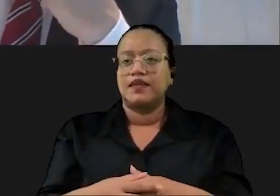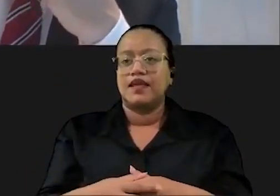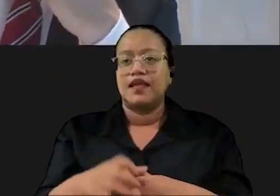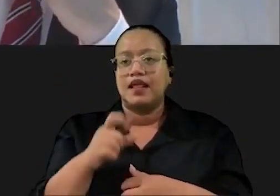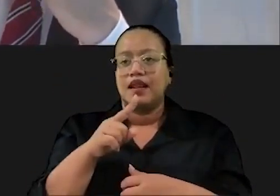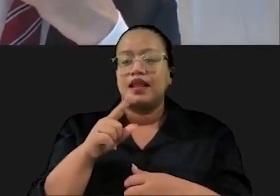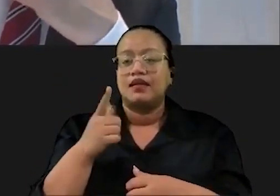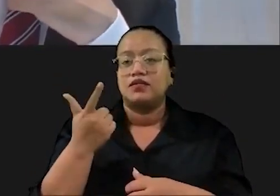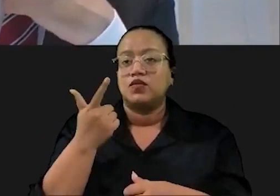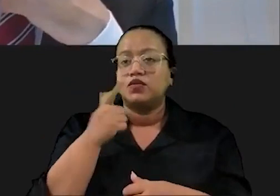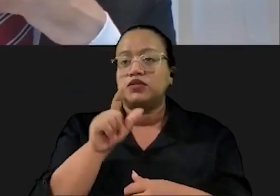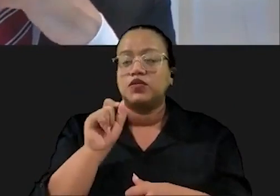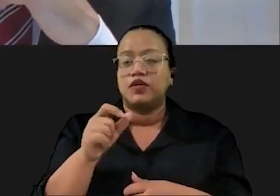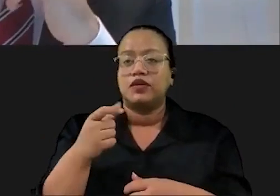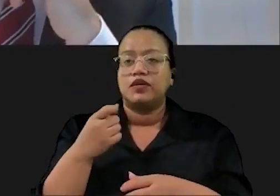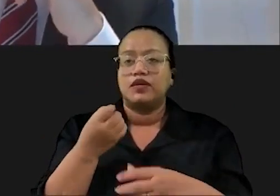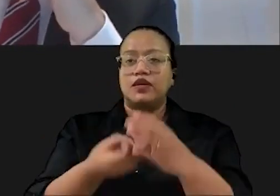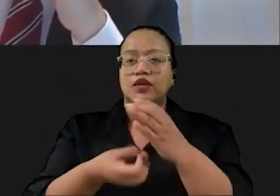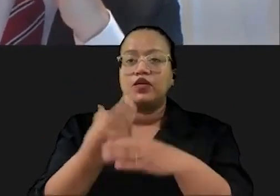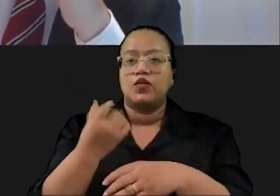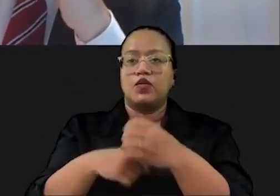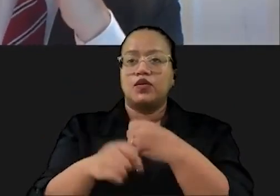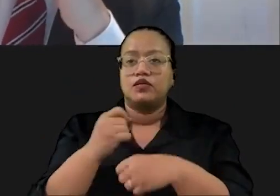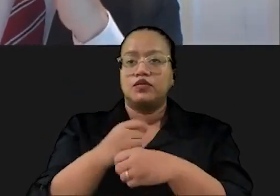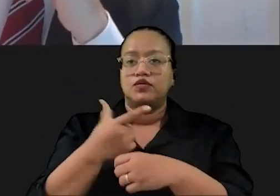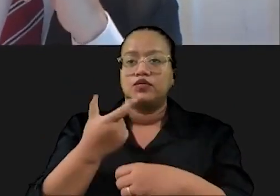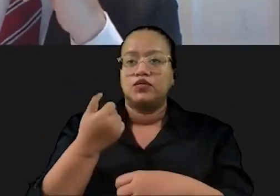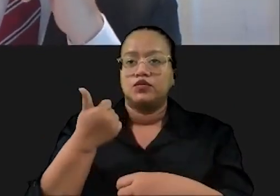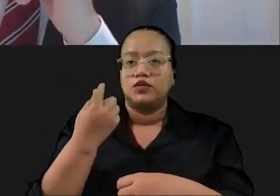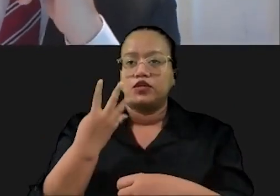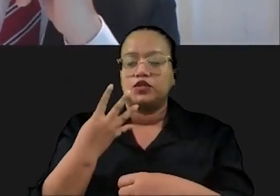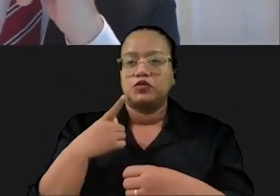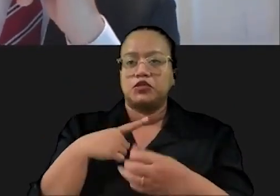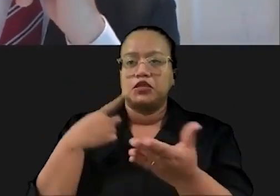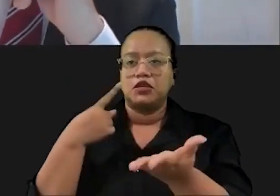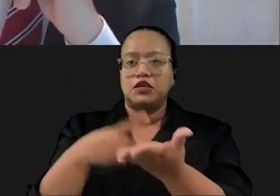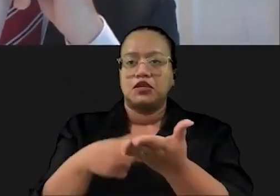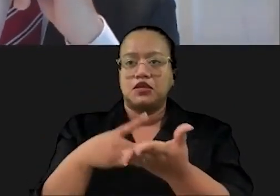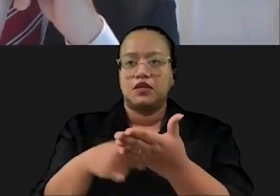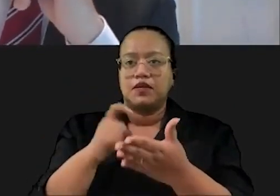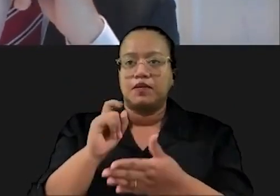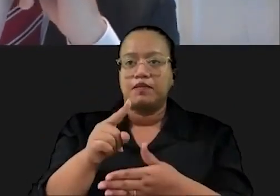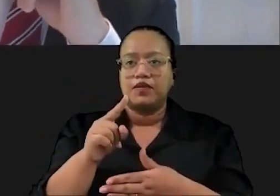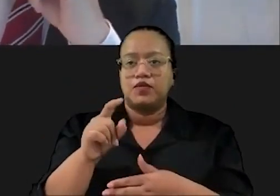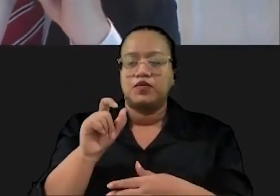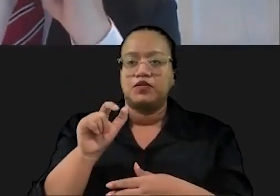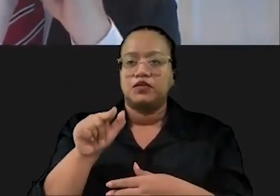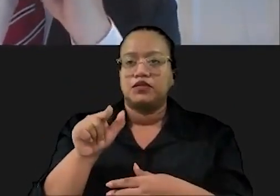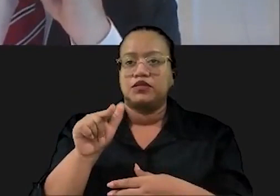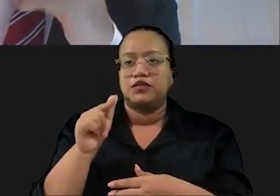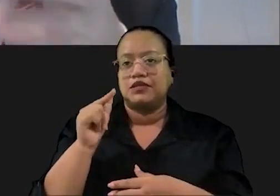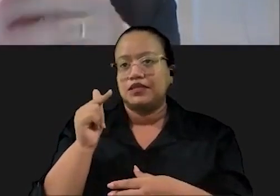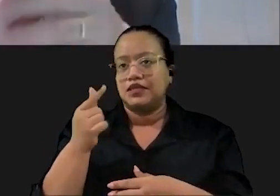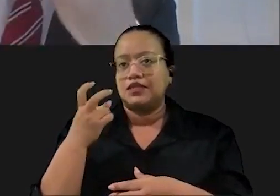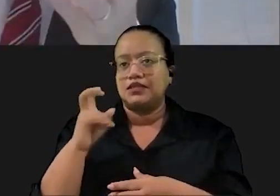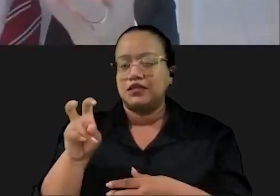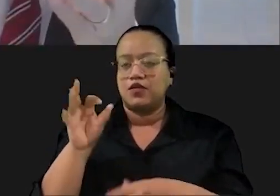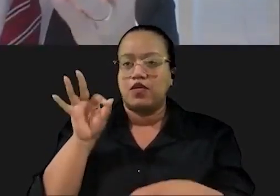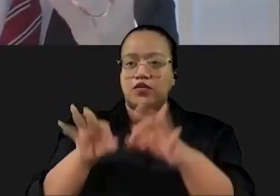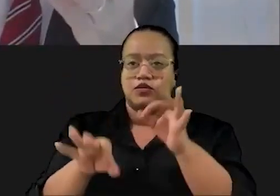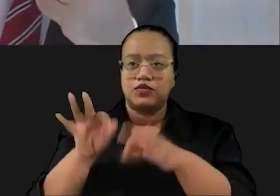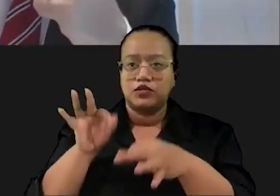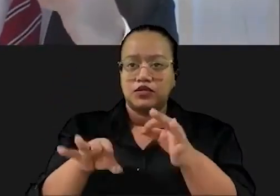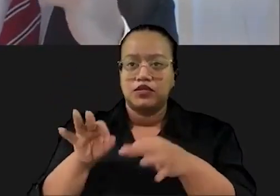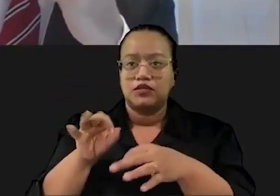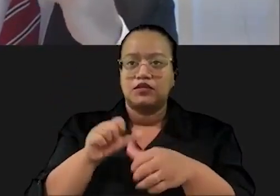de acordos, de 1.165 audiências, saíram 837 acordos, e a gente vem